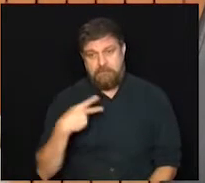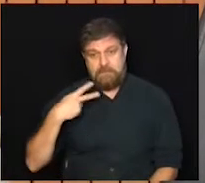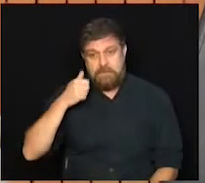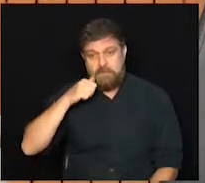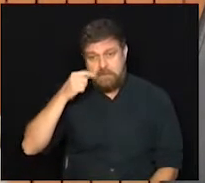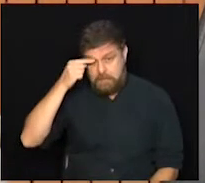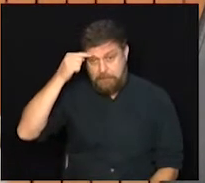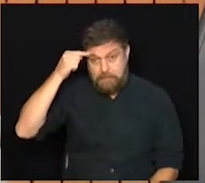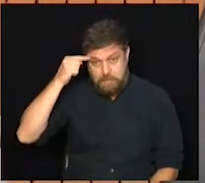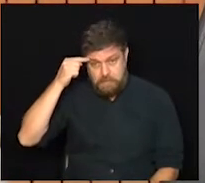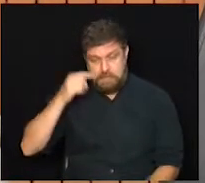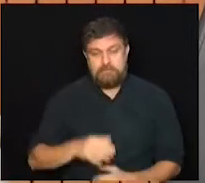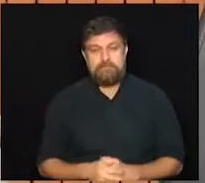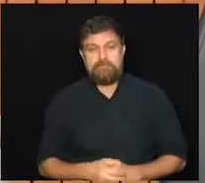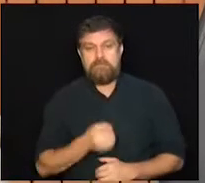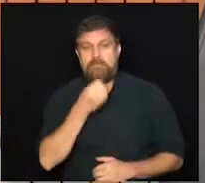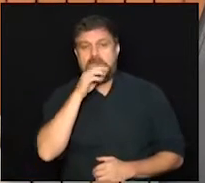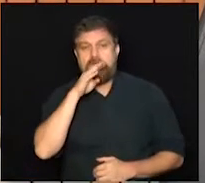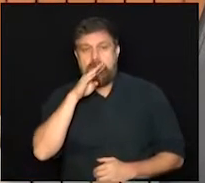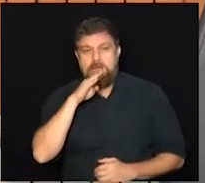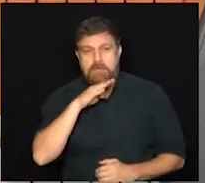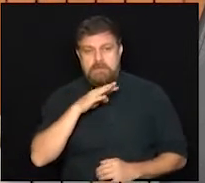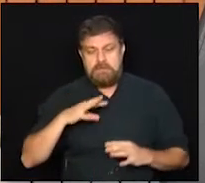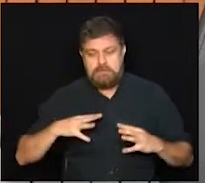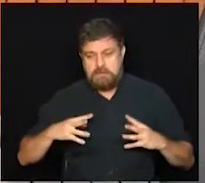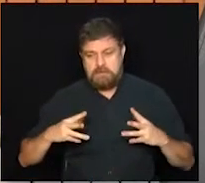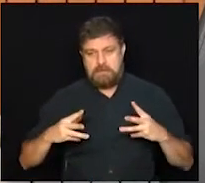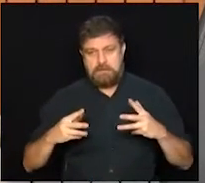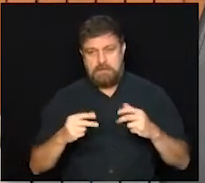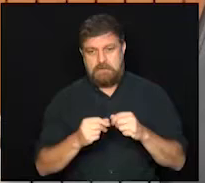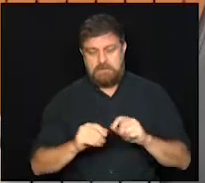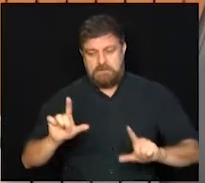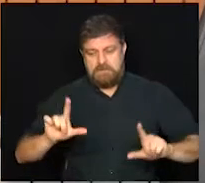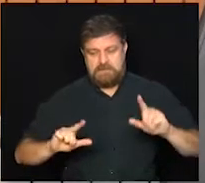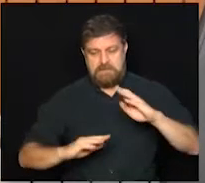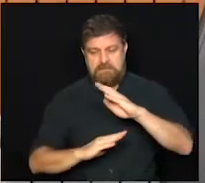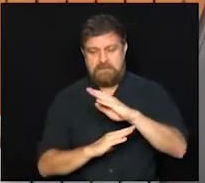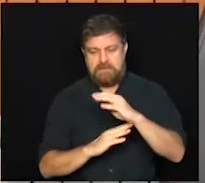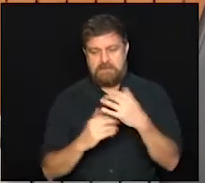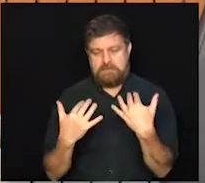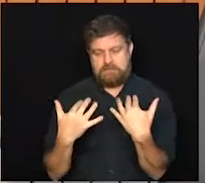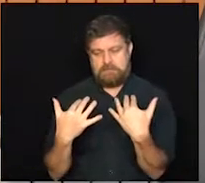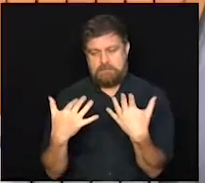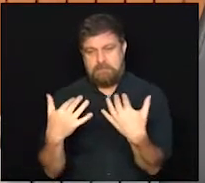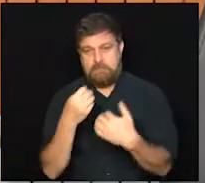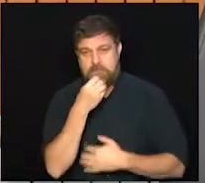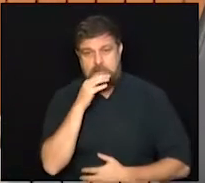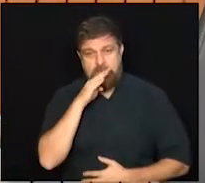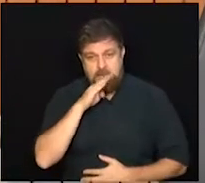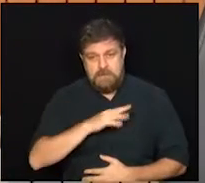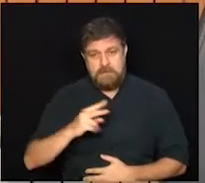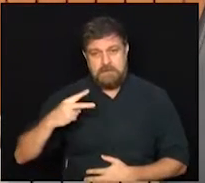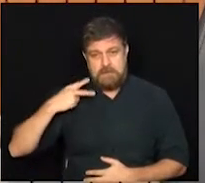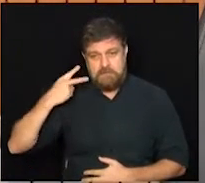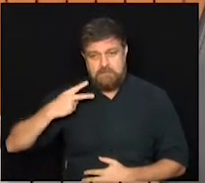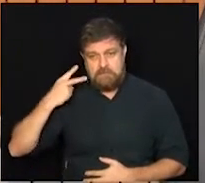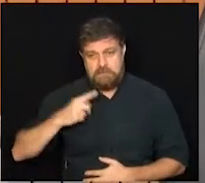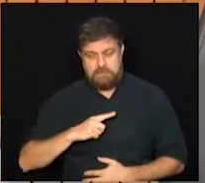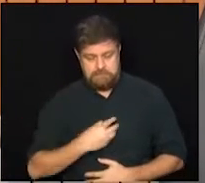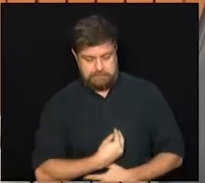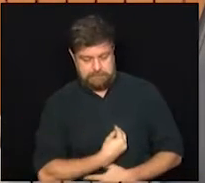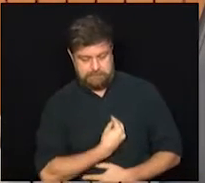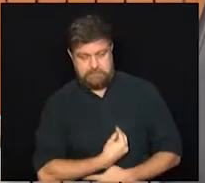Boa tarde a todos que nos acompanham pela TV Câmara, boa tarde a todos os vereadores que já estão aqui na